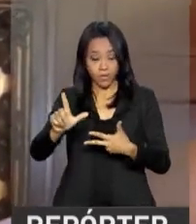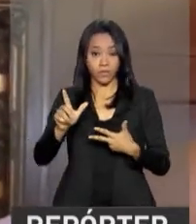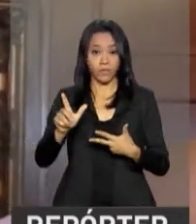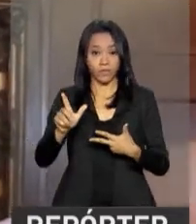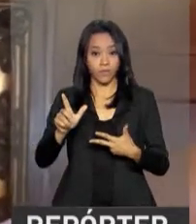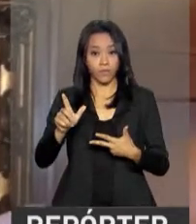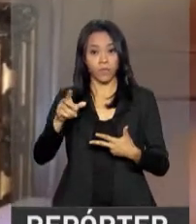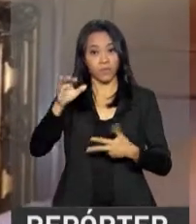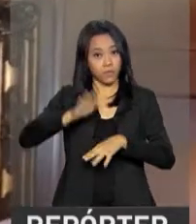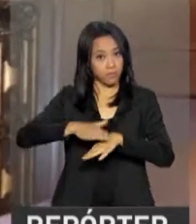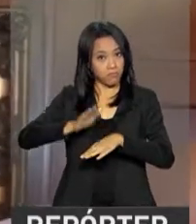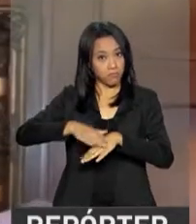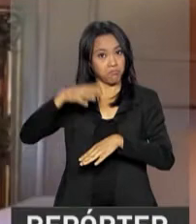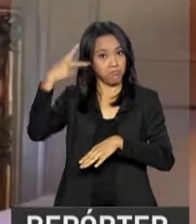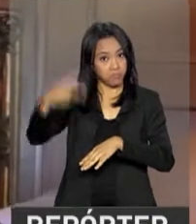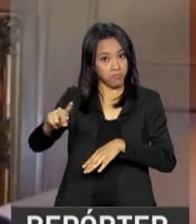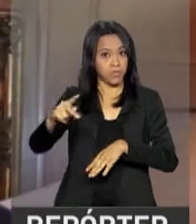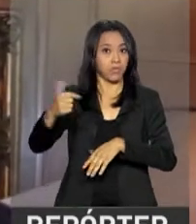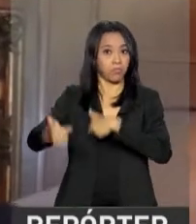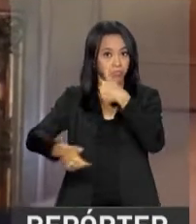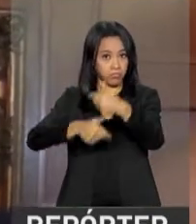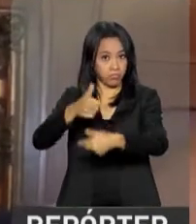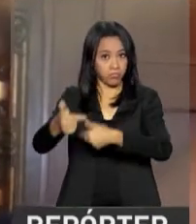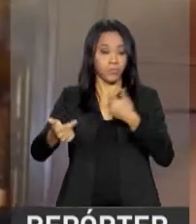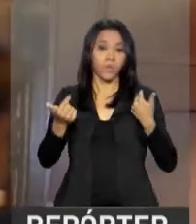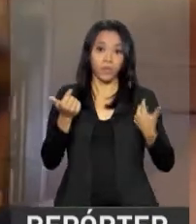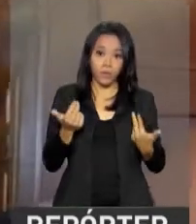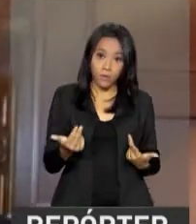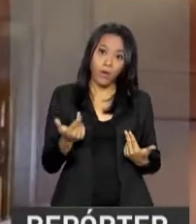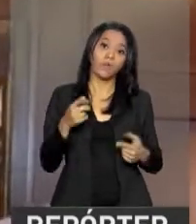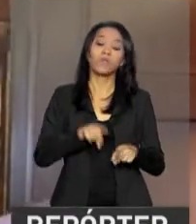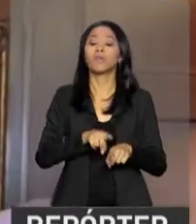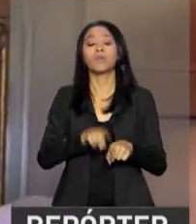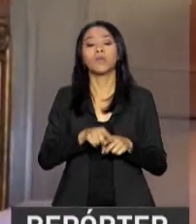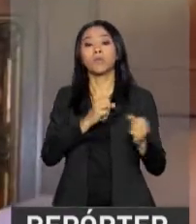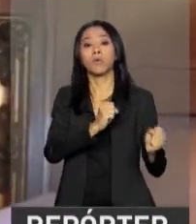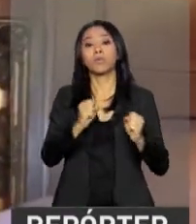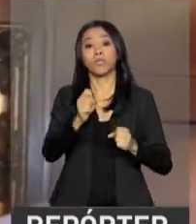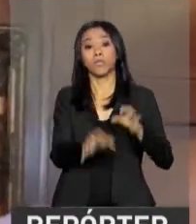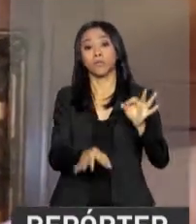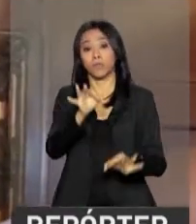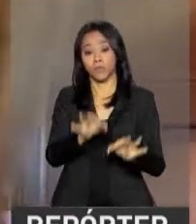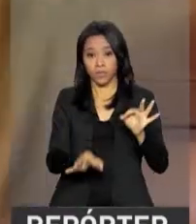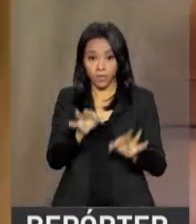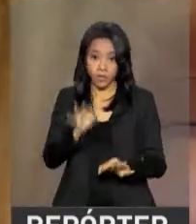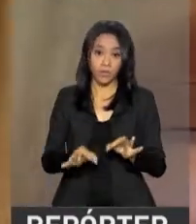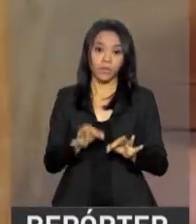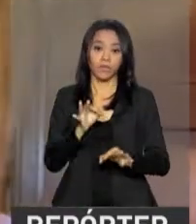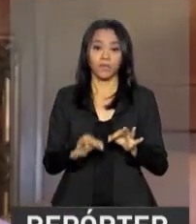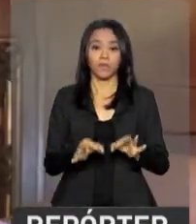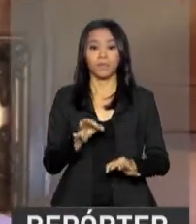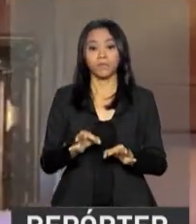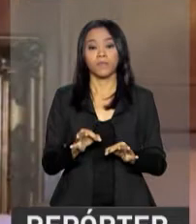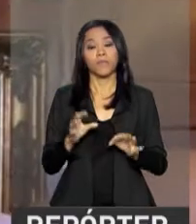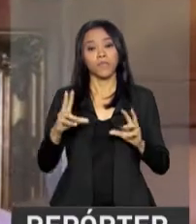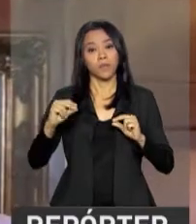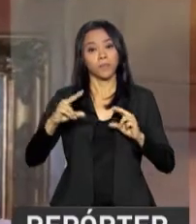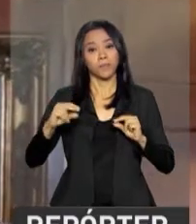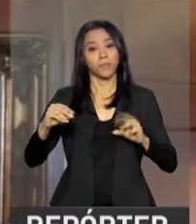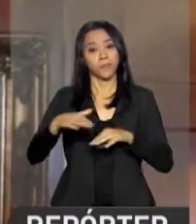usa a sua competência funcional da mesma forma poder judiciário tanto com o outro um diálogo institucional